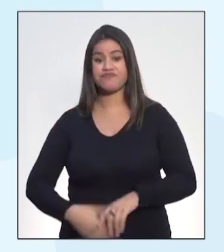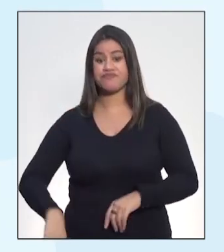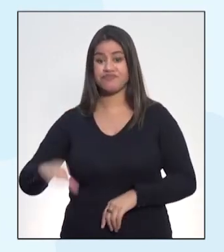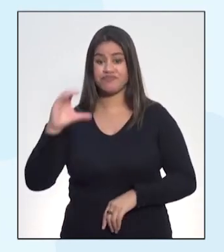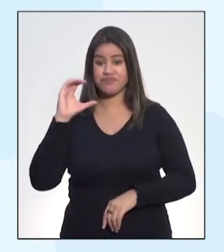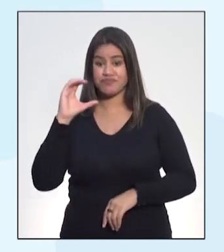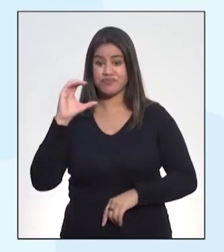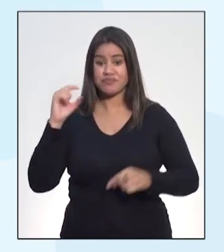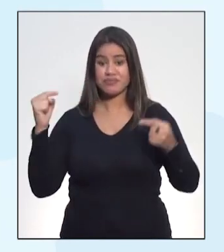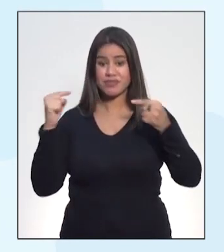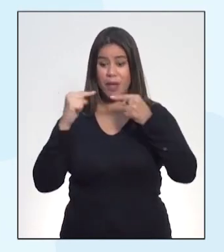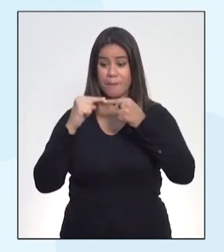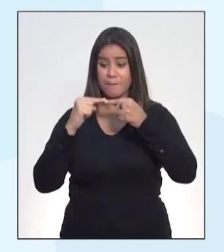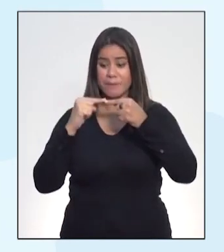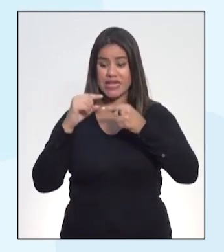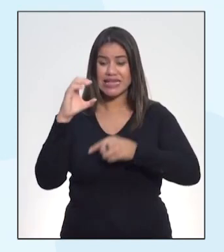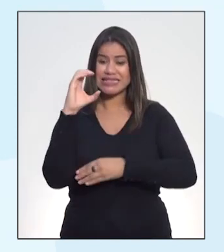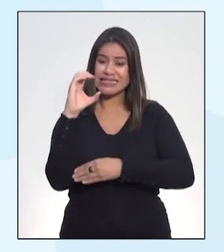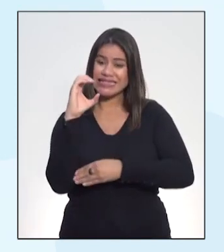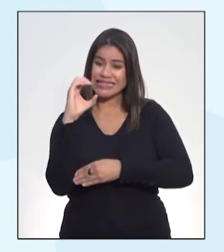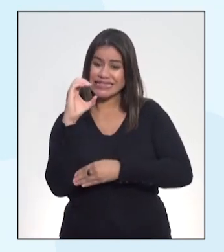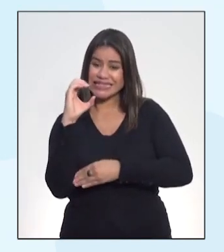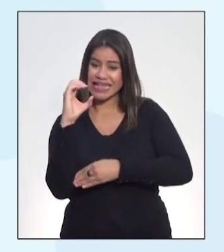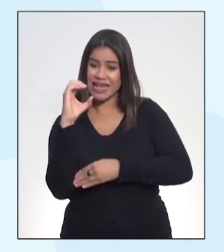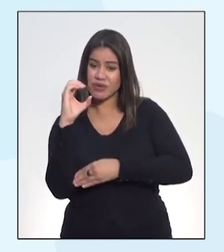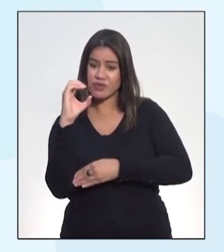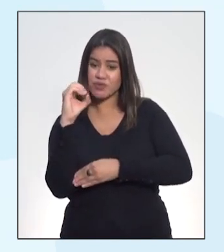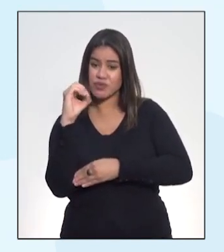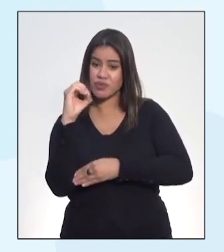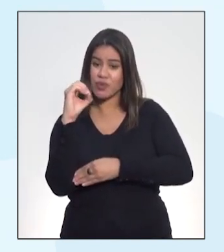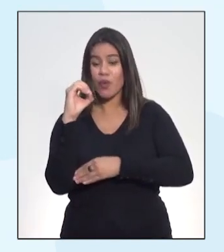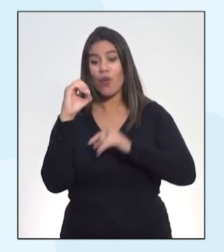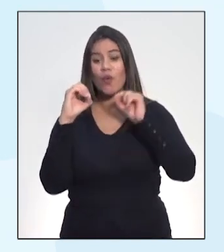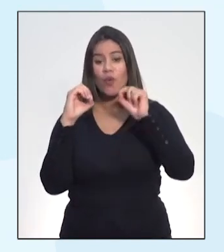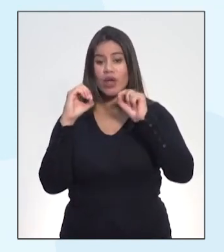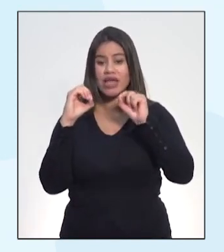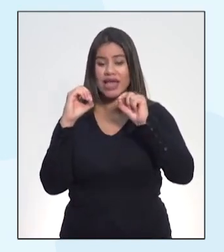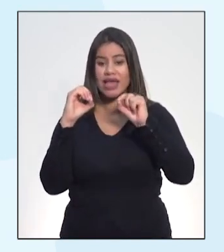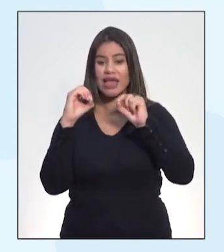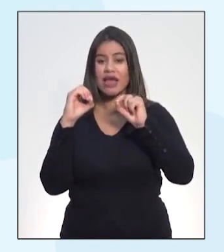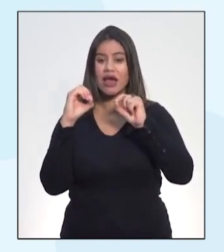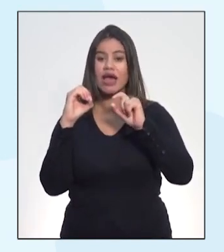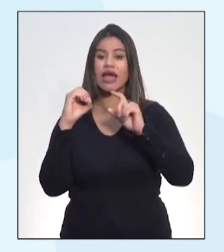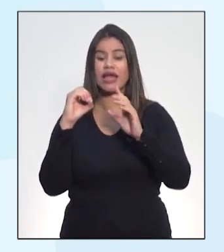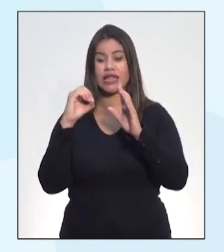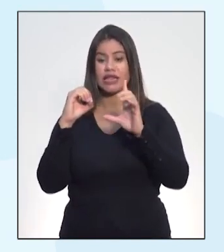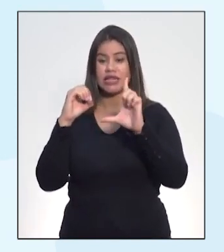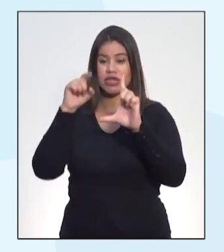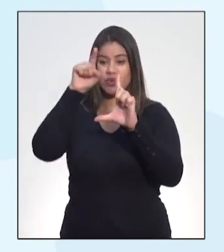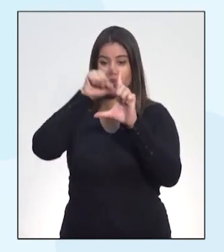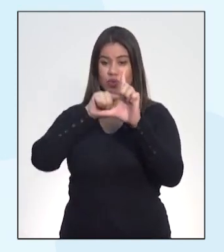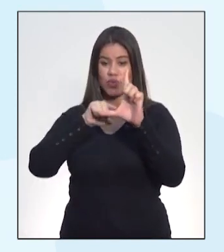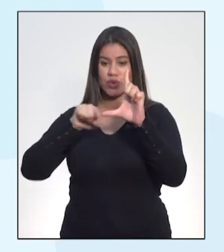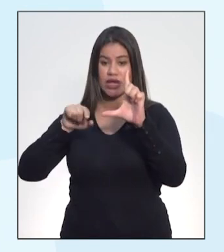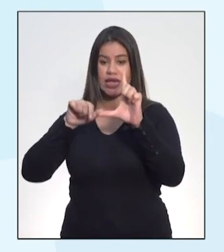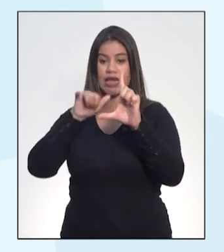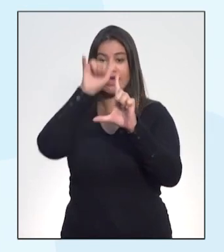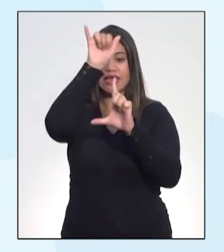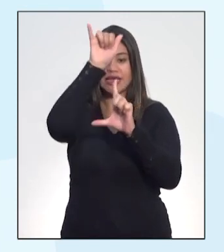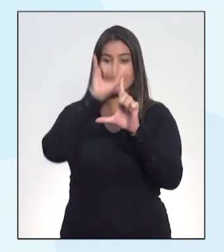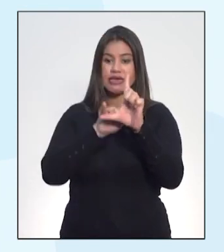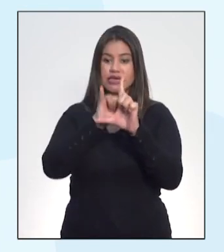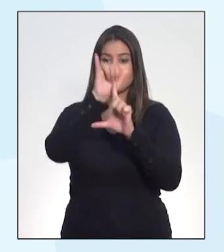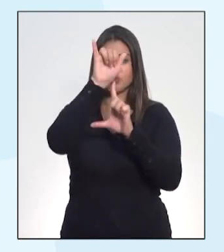é nulo. O que significa C nulo? Significa que cruza o eixo Y no